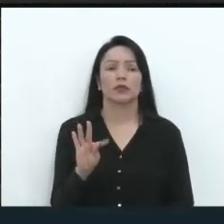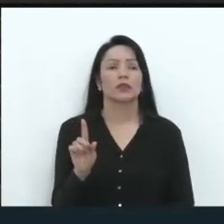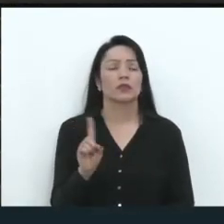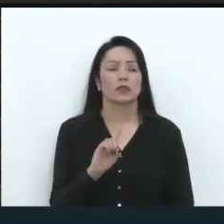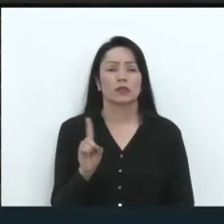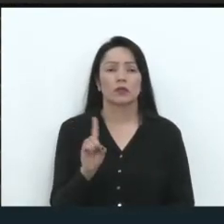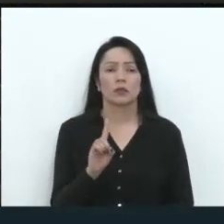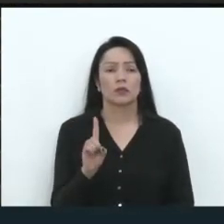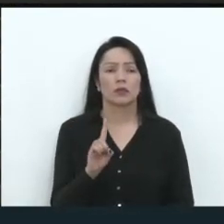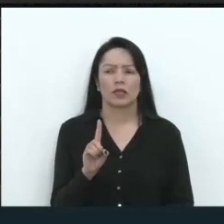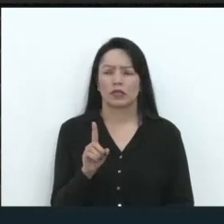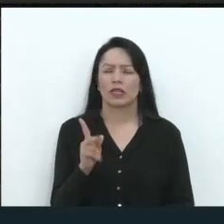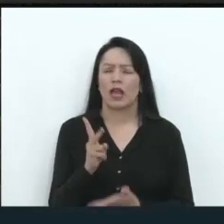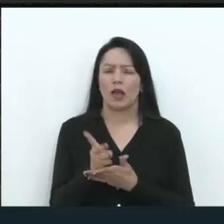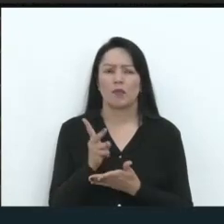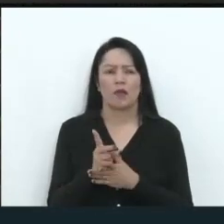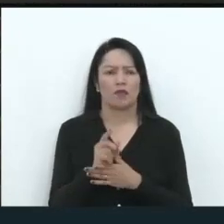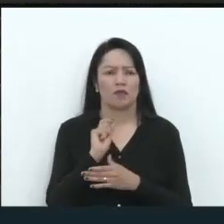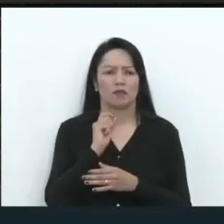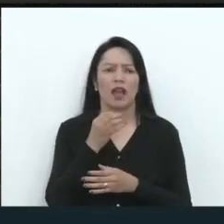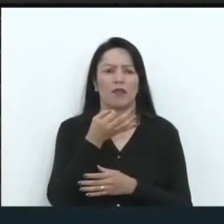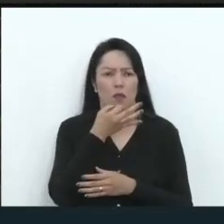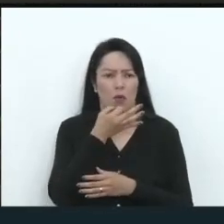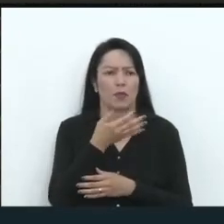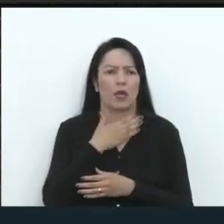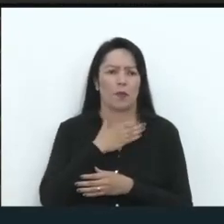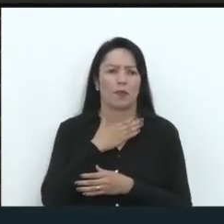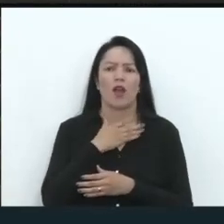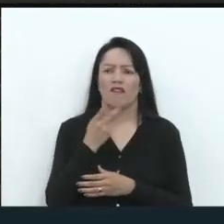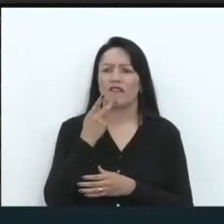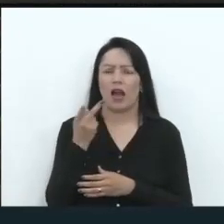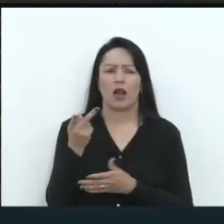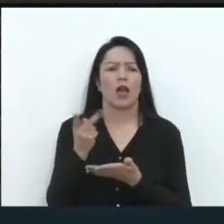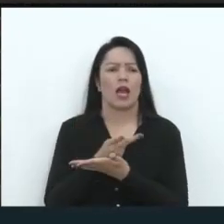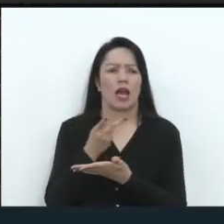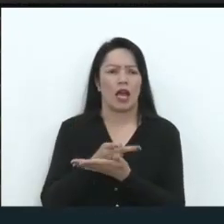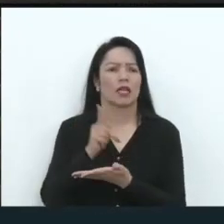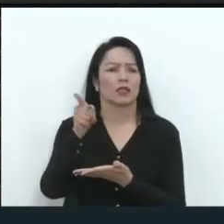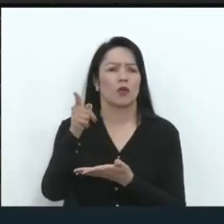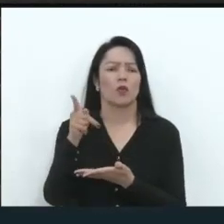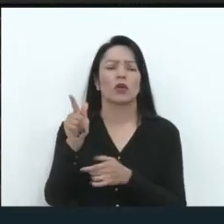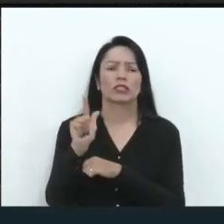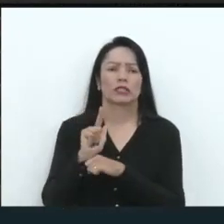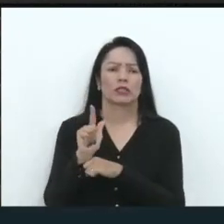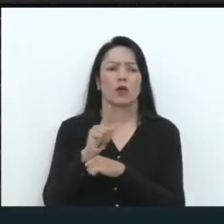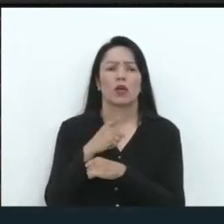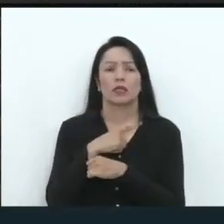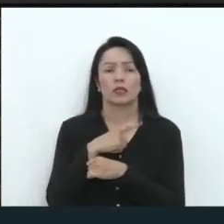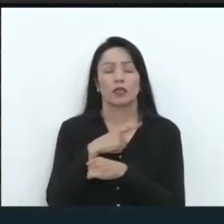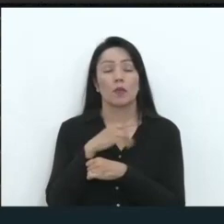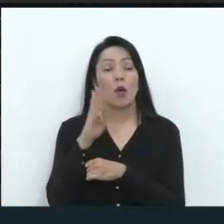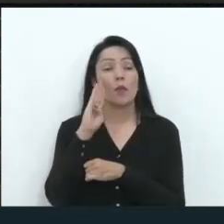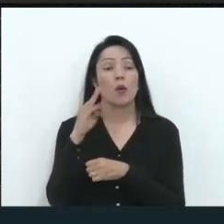sempre critico as questões erradas que muitas vezes a gestão do PT cometeu, principalmente no nosso município. Mas a